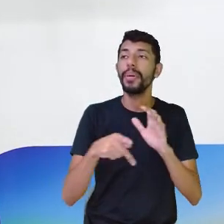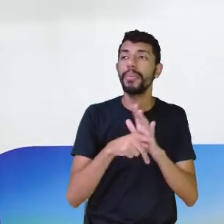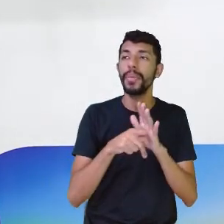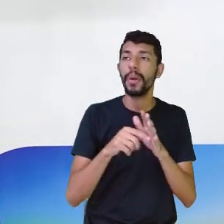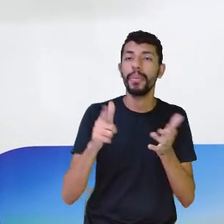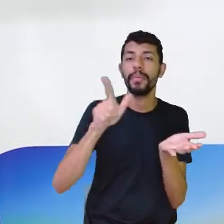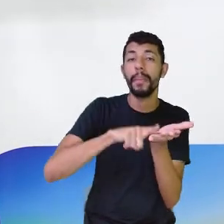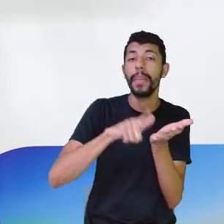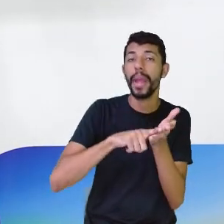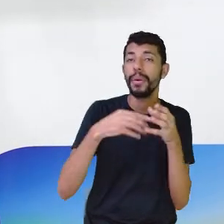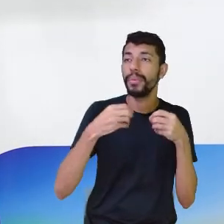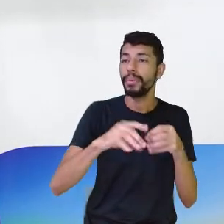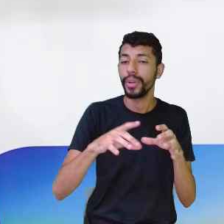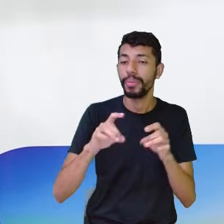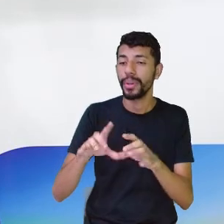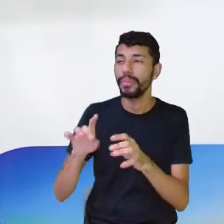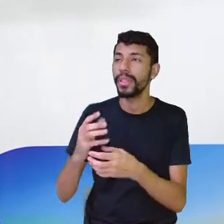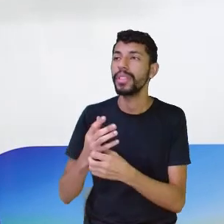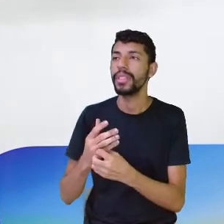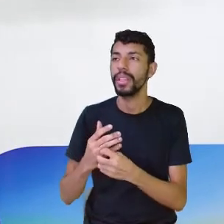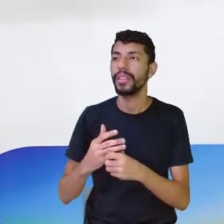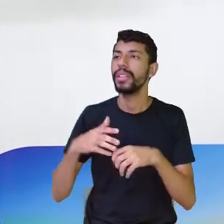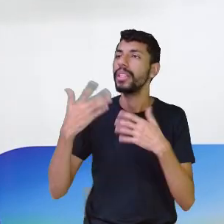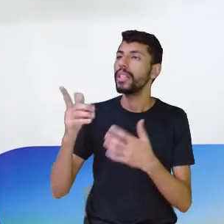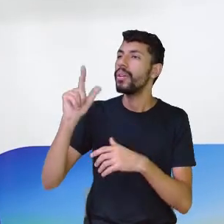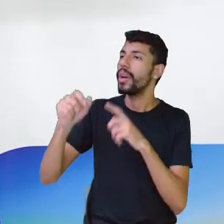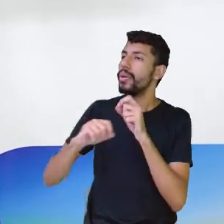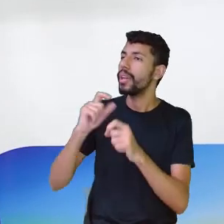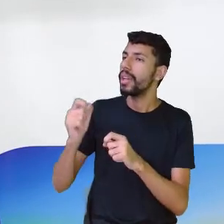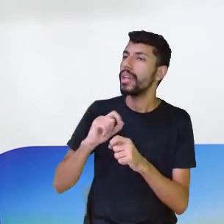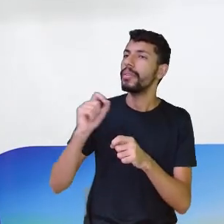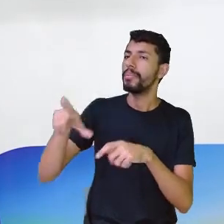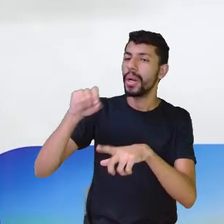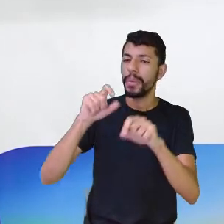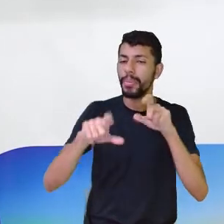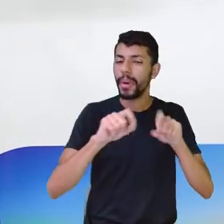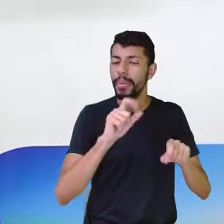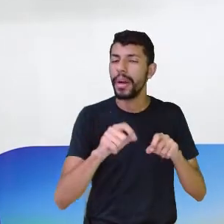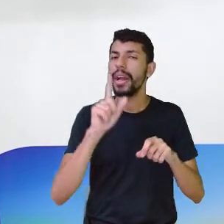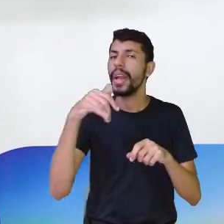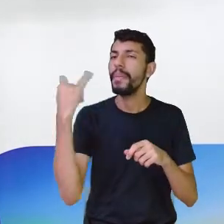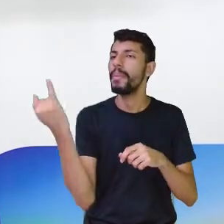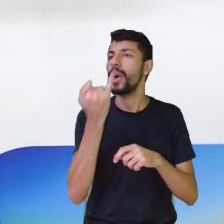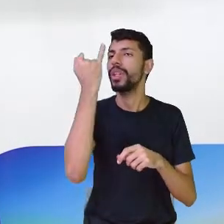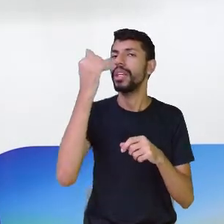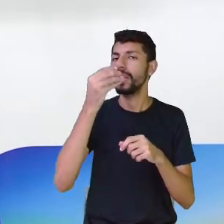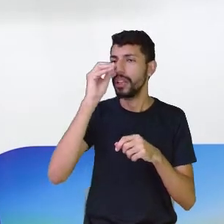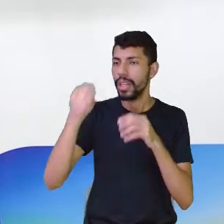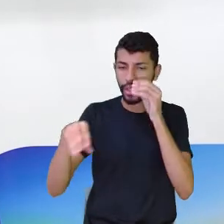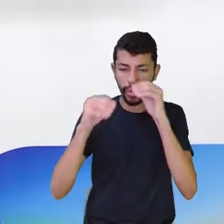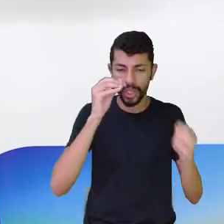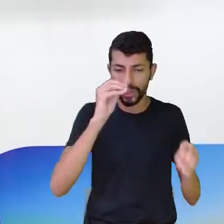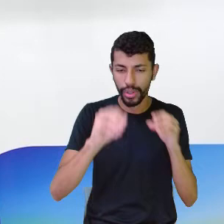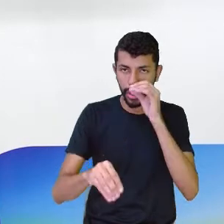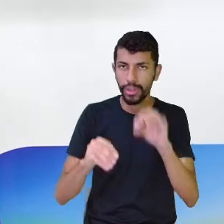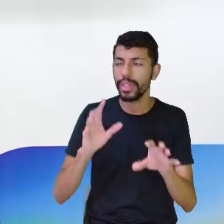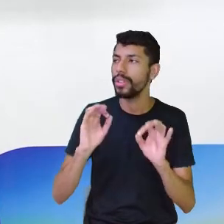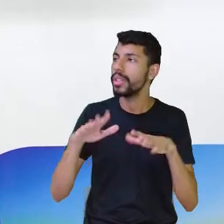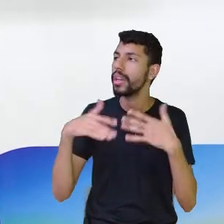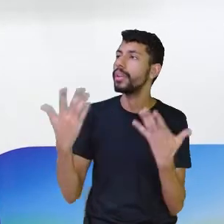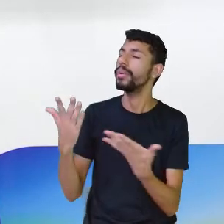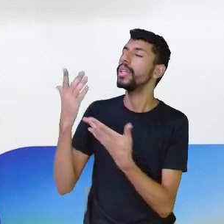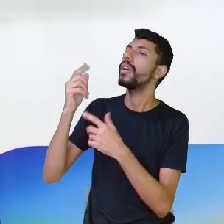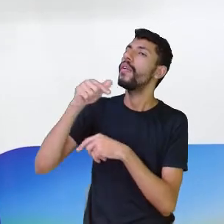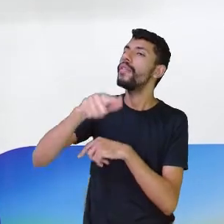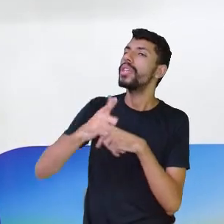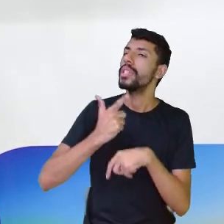de papel. Essa coleta seletiva, ela é bastante importante. Você costuma reciclar,